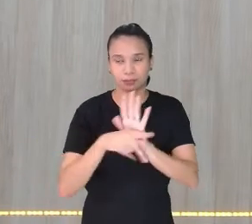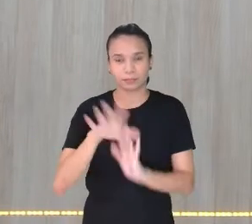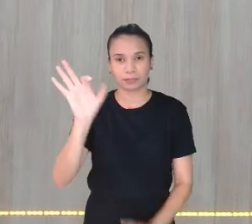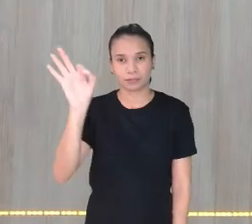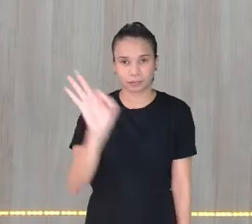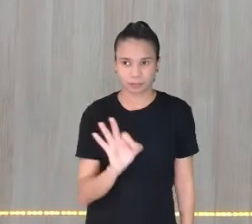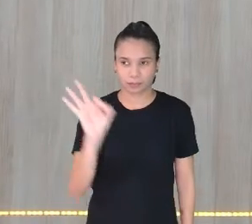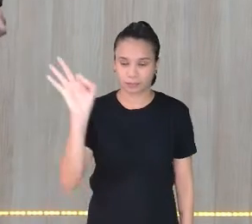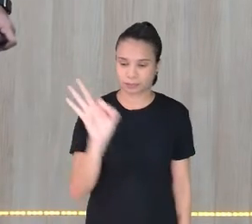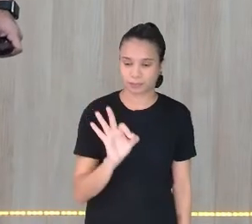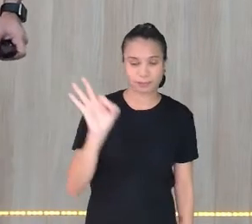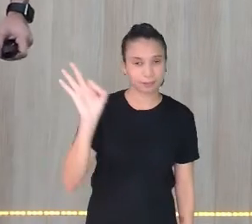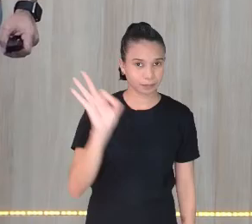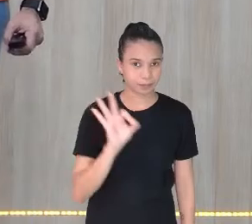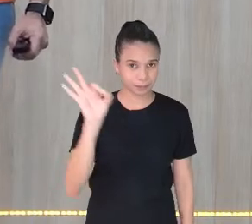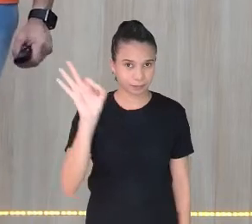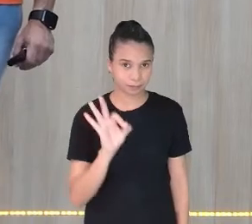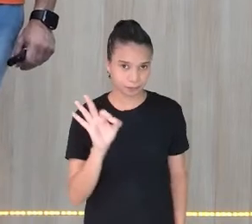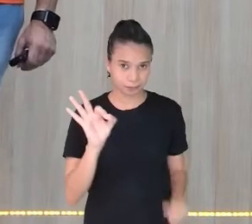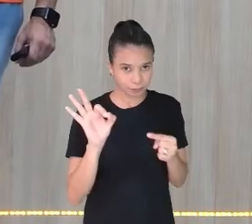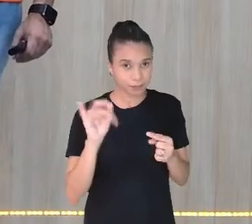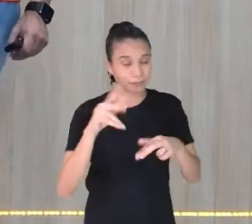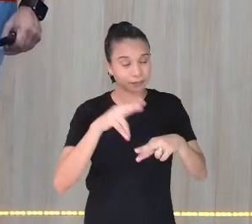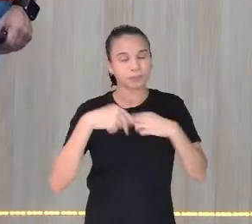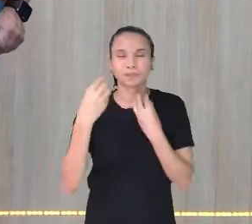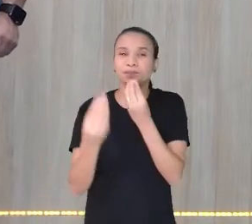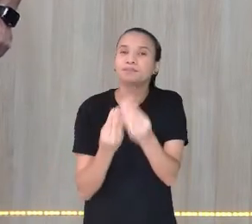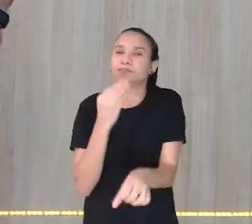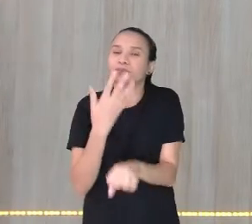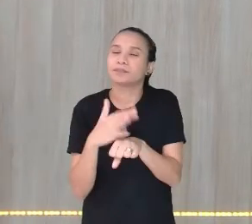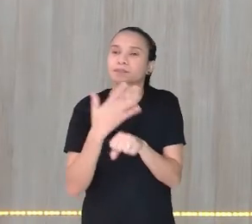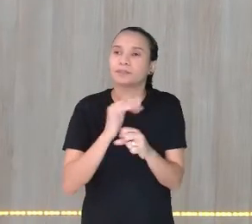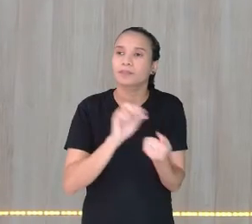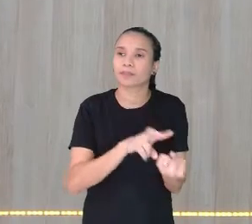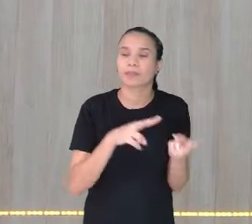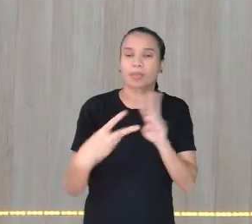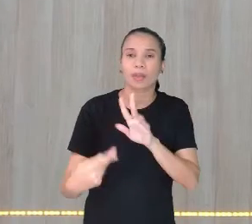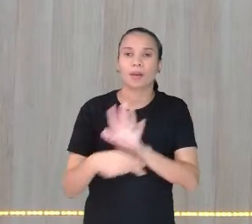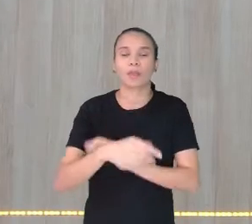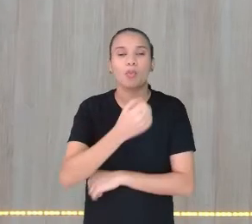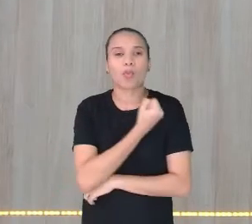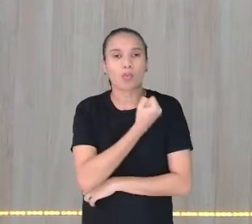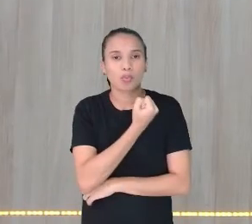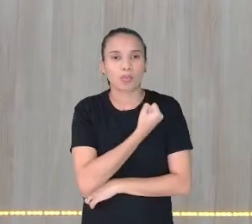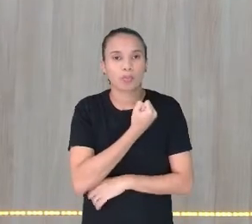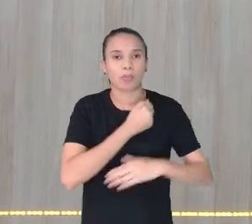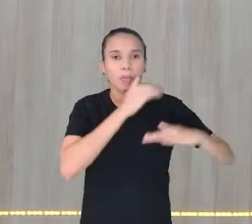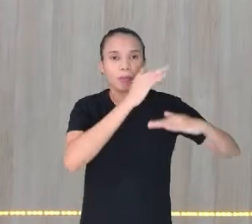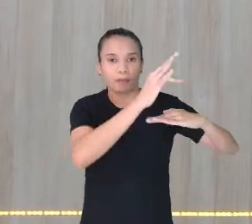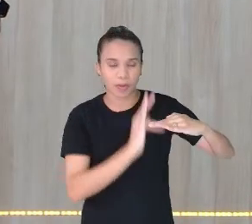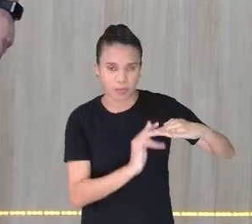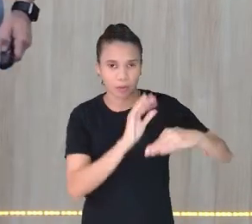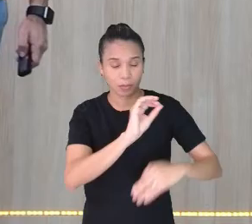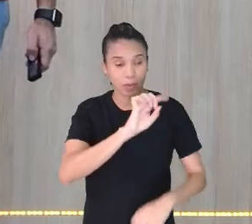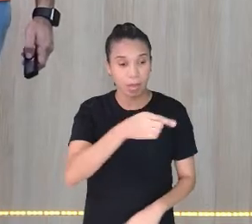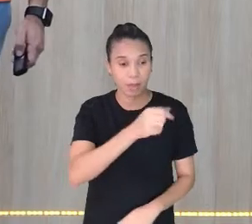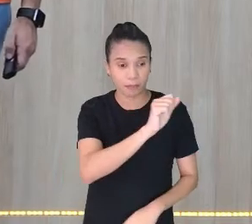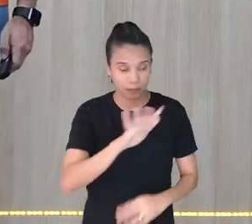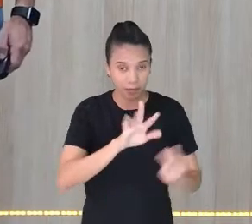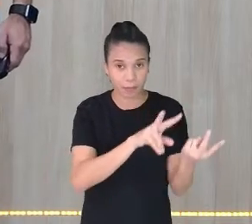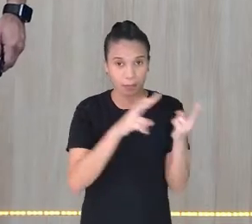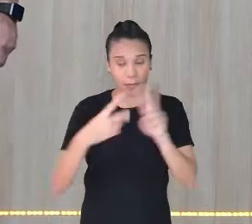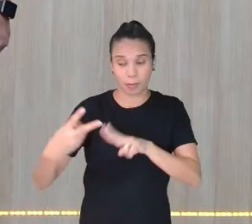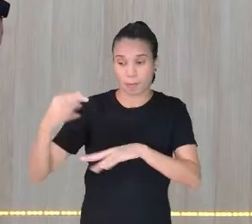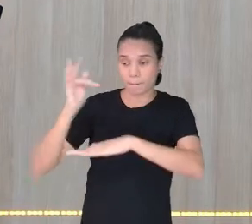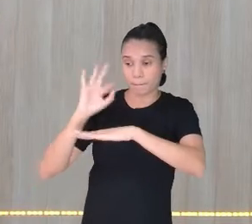das porcentagens. Então, como é que eu faço para transformar um número decimal em porcentagem? Basta você pegar